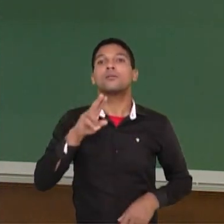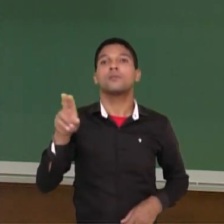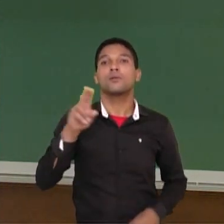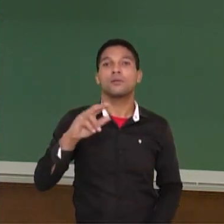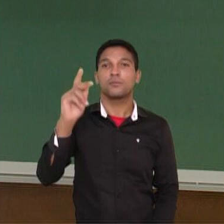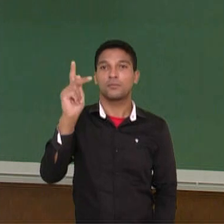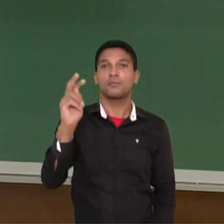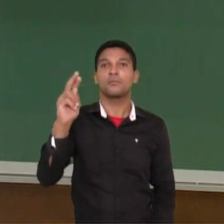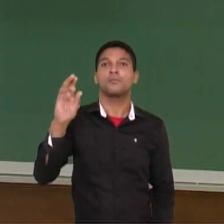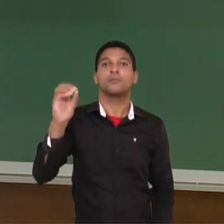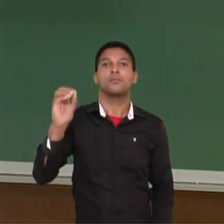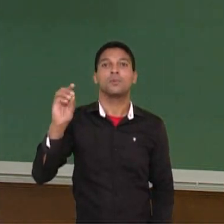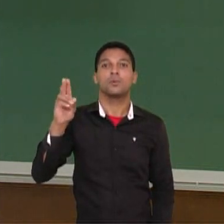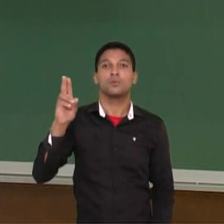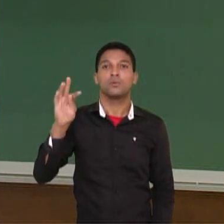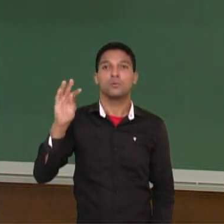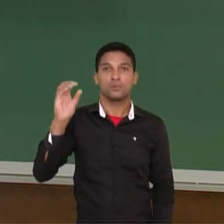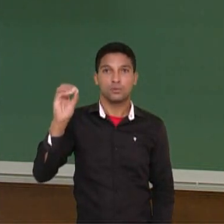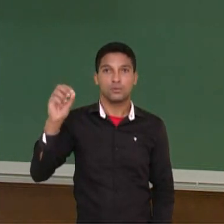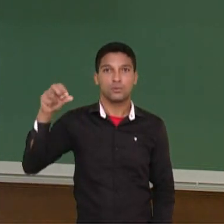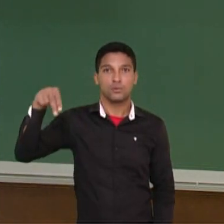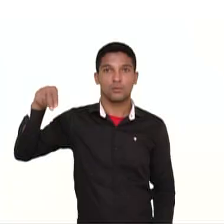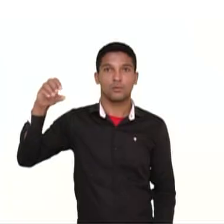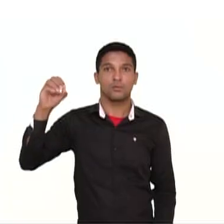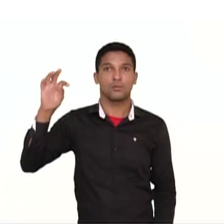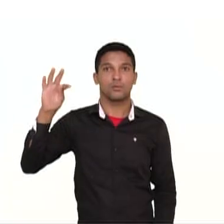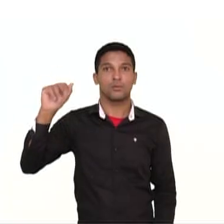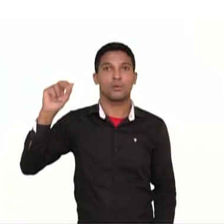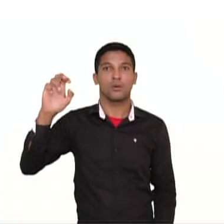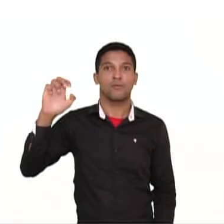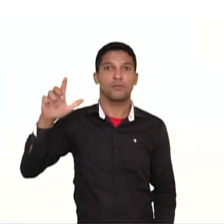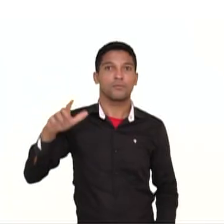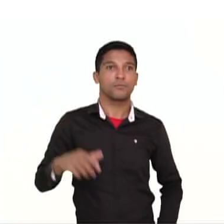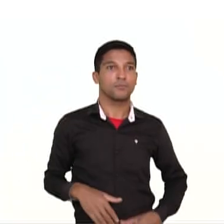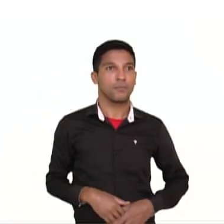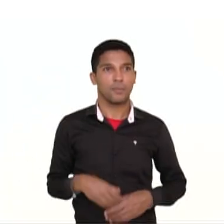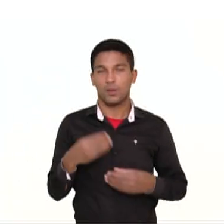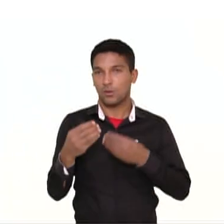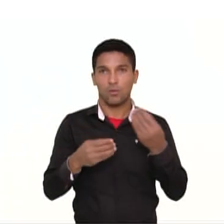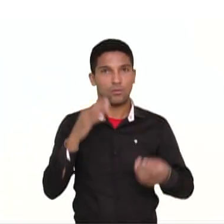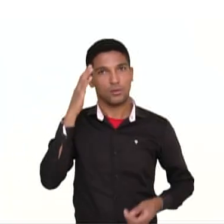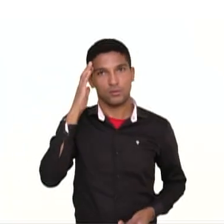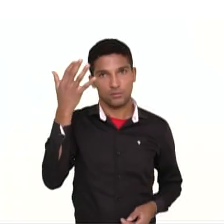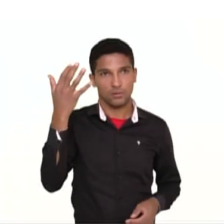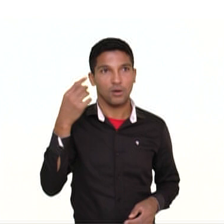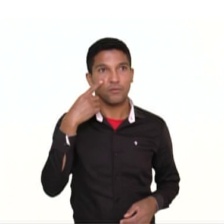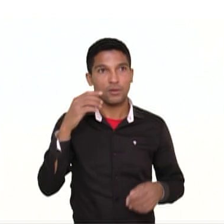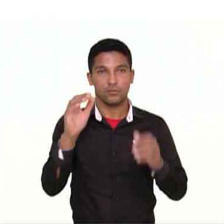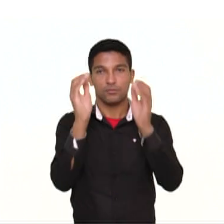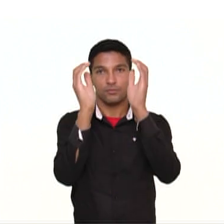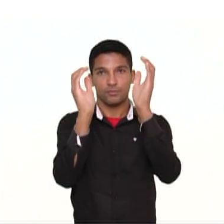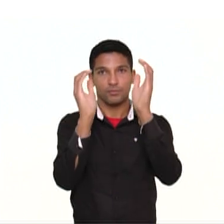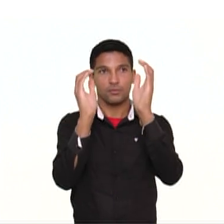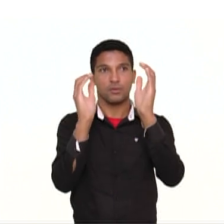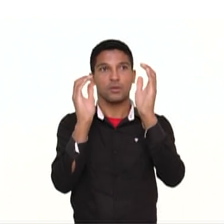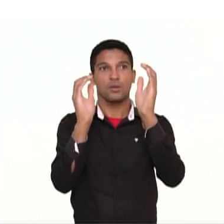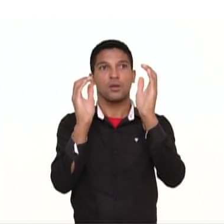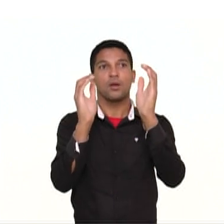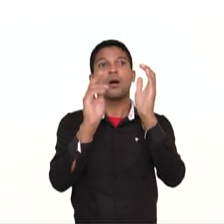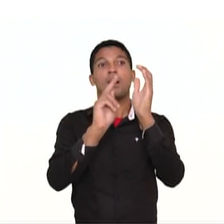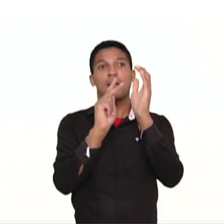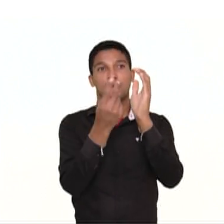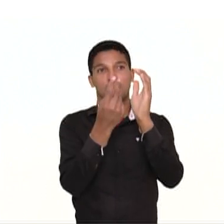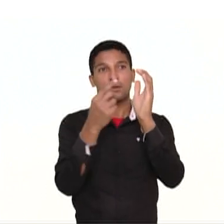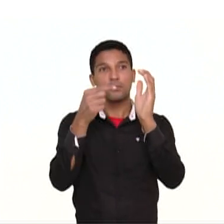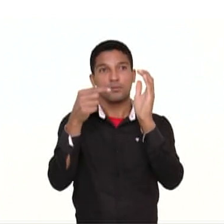resolver isso aí agora. Mas resolver isso aqui é simples, né? H menos 11 ao quadrado, bom, aqui eu posso extrair a raiz